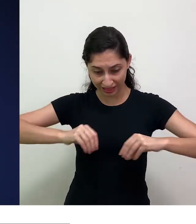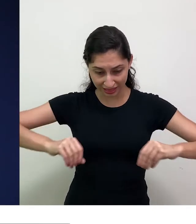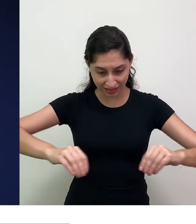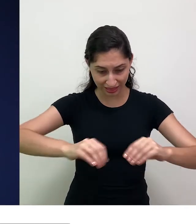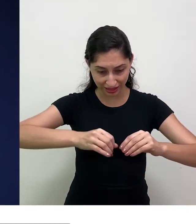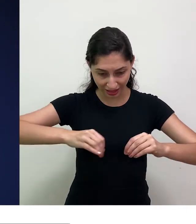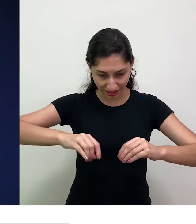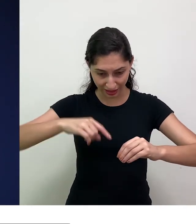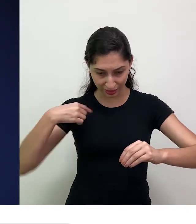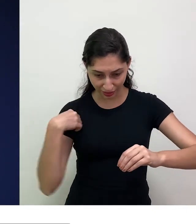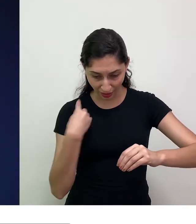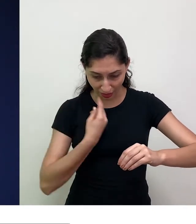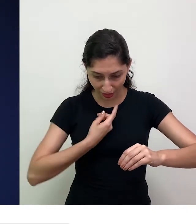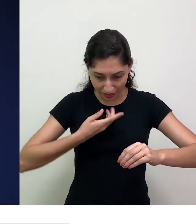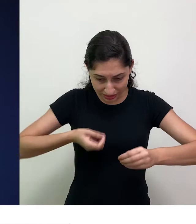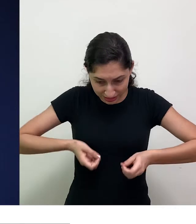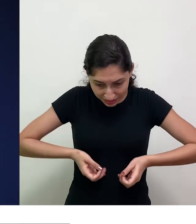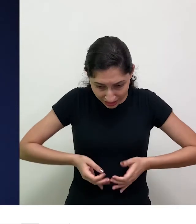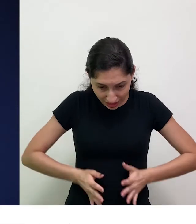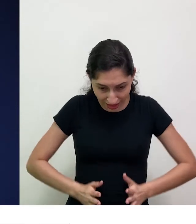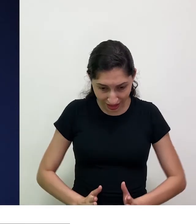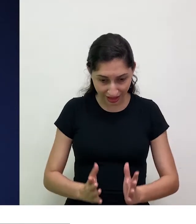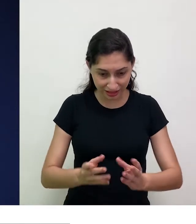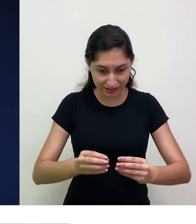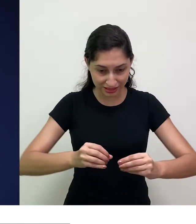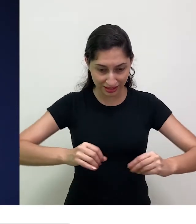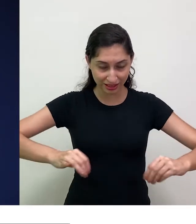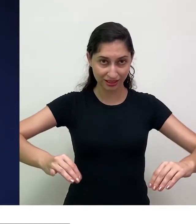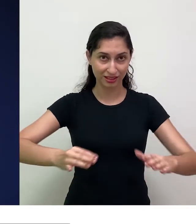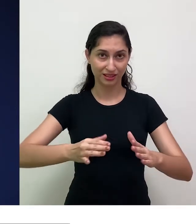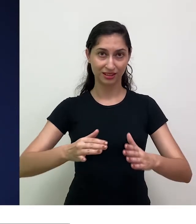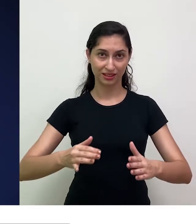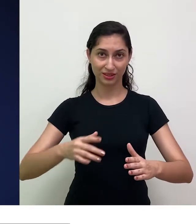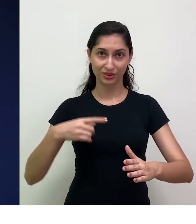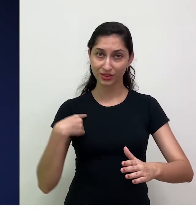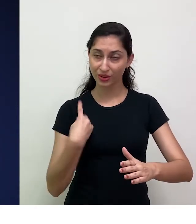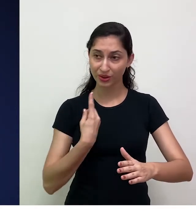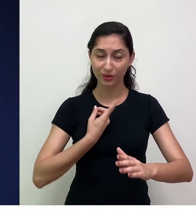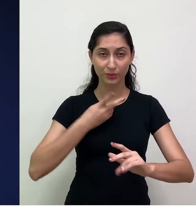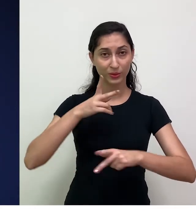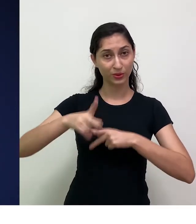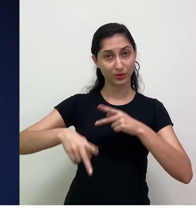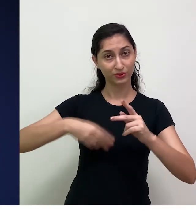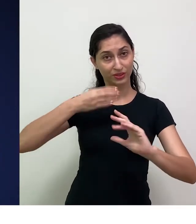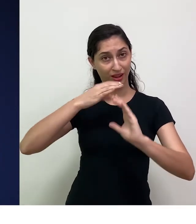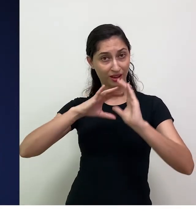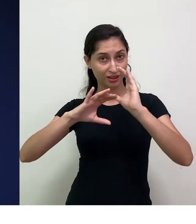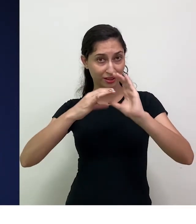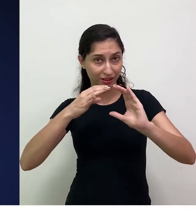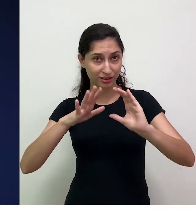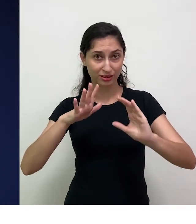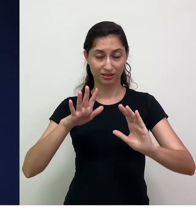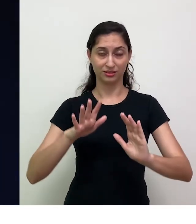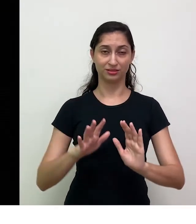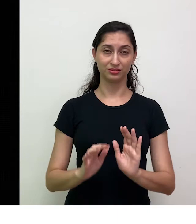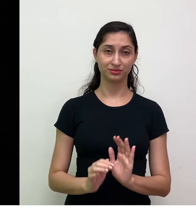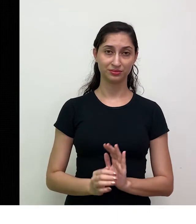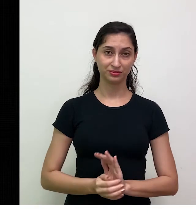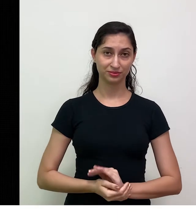É como Israel falou, né, que nós somos povo do canto, mas nós somos filhos da terra